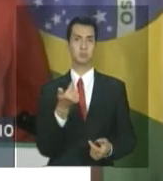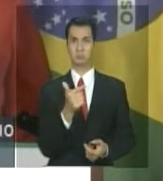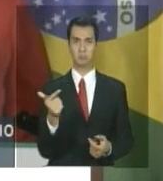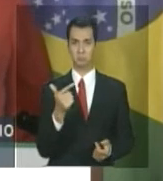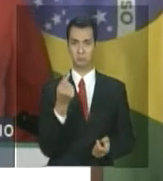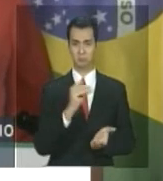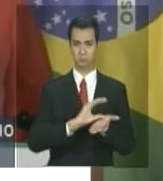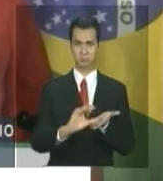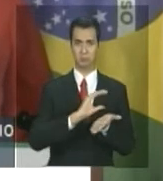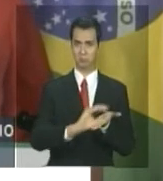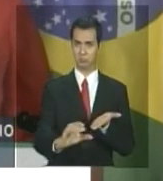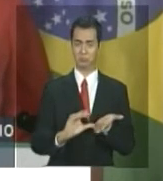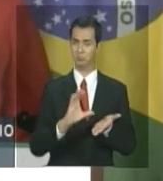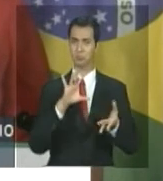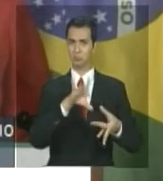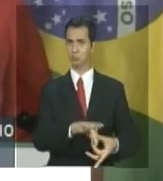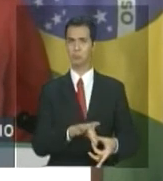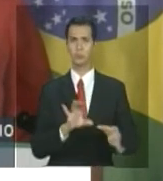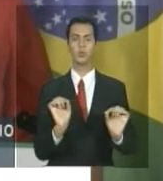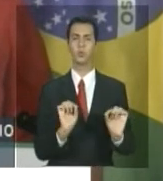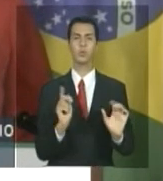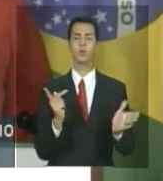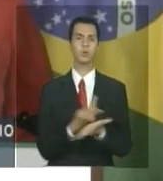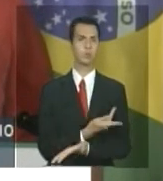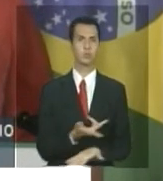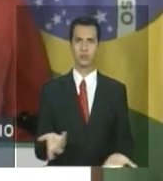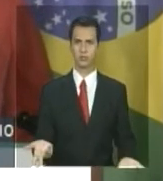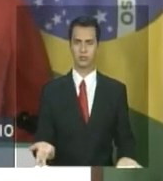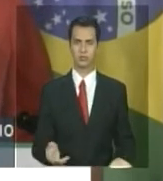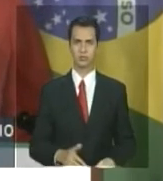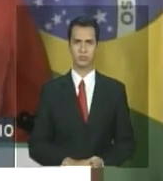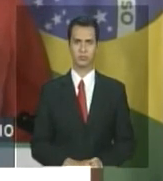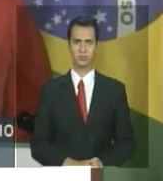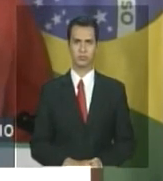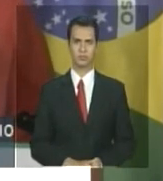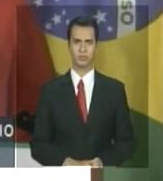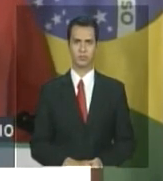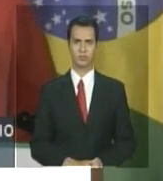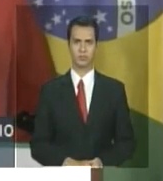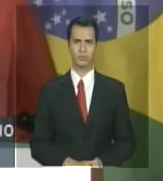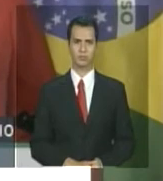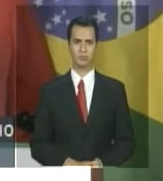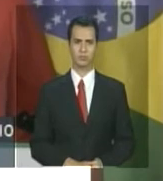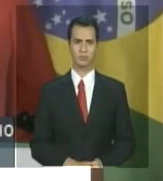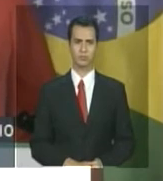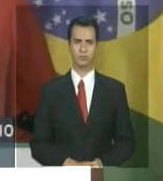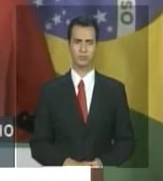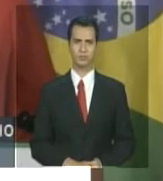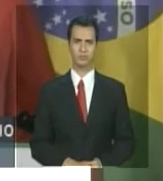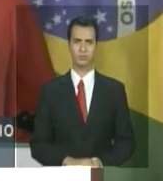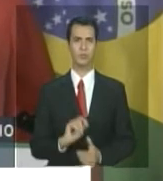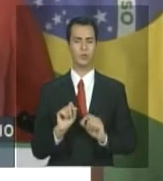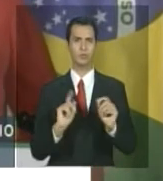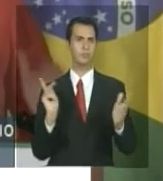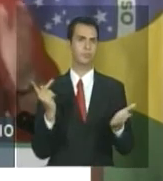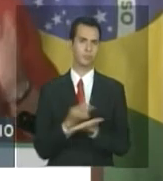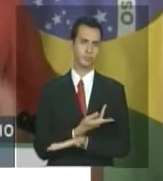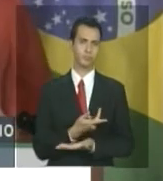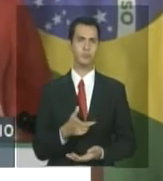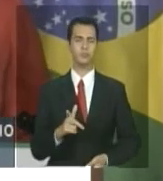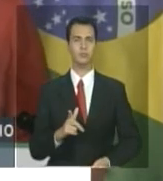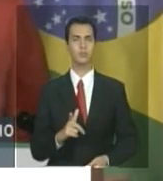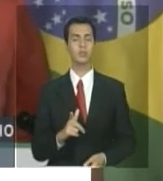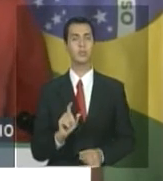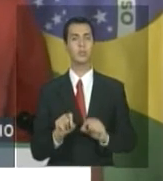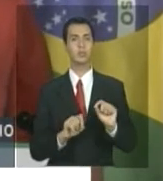investimento, o que que produz nas economias emergentes? Produz uma